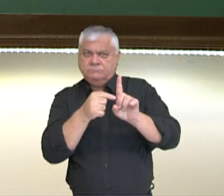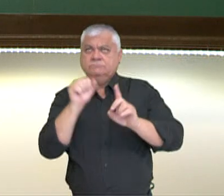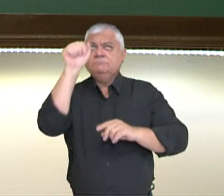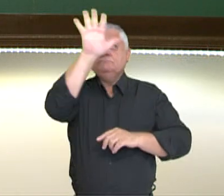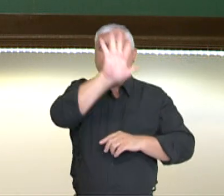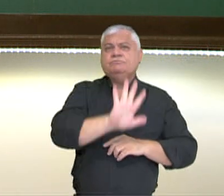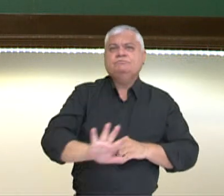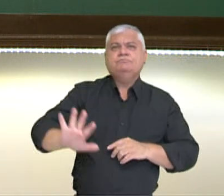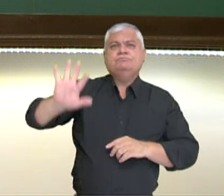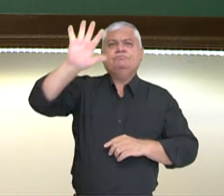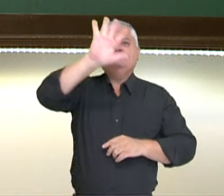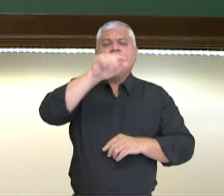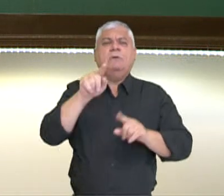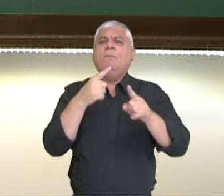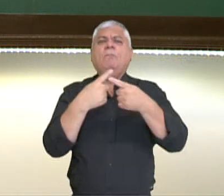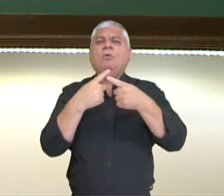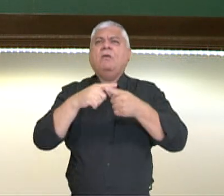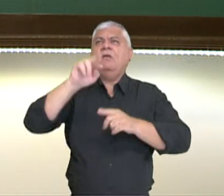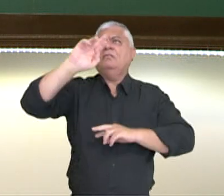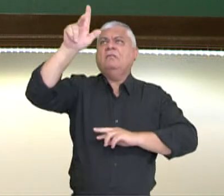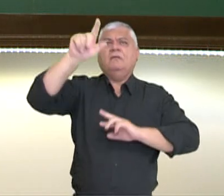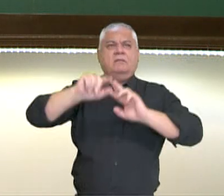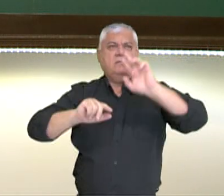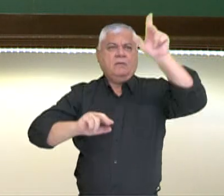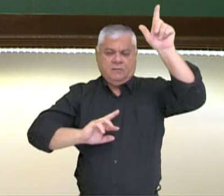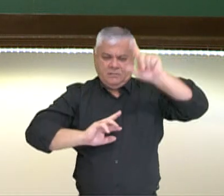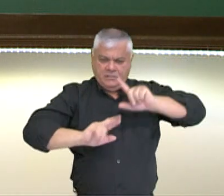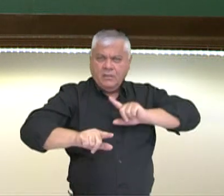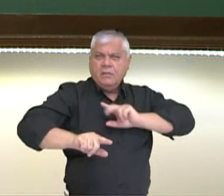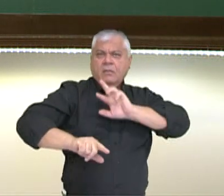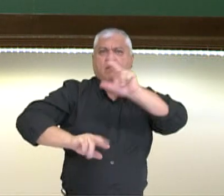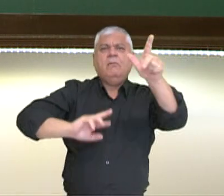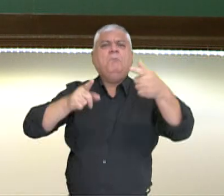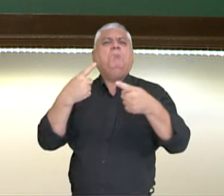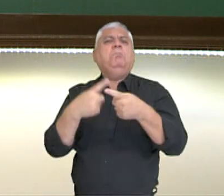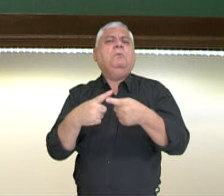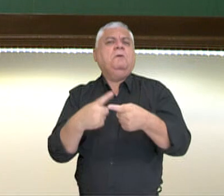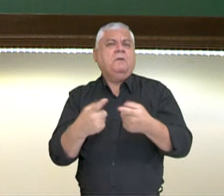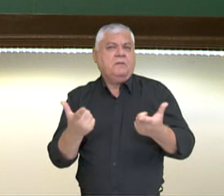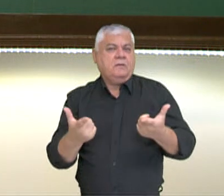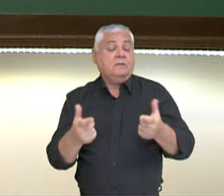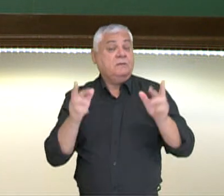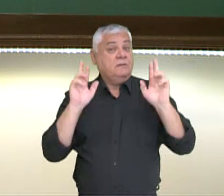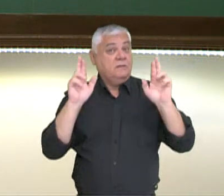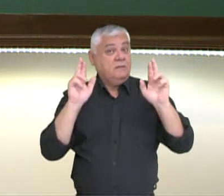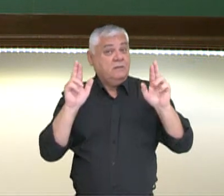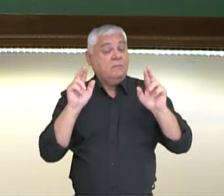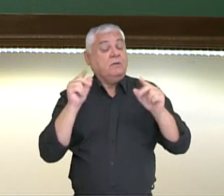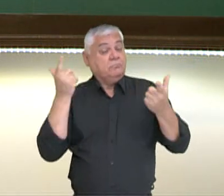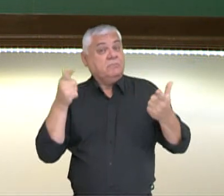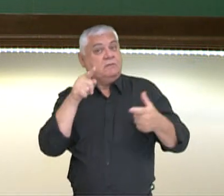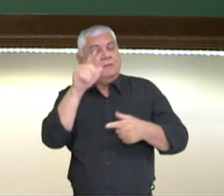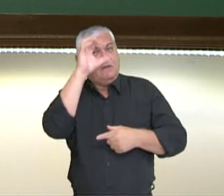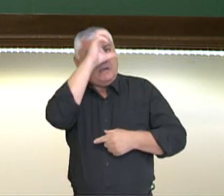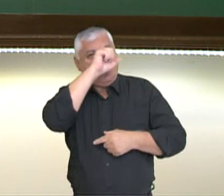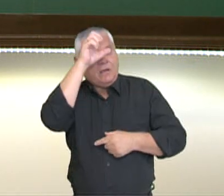Brasil e porque eles diferem de uma região para outra no nosso território. Espero ter contribuído na